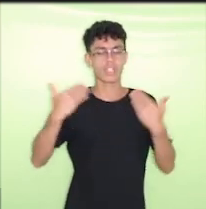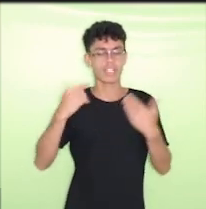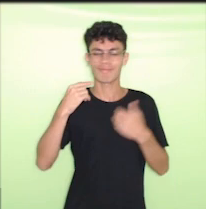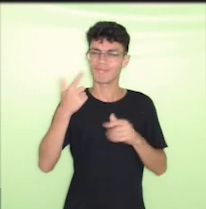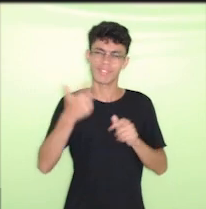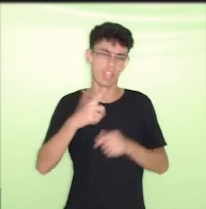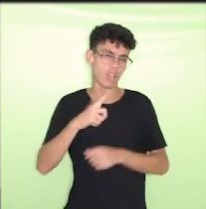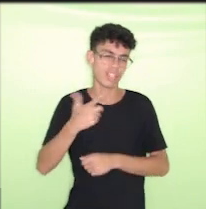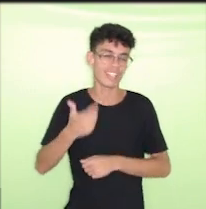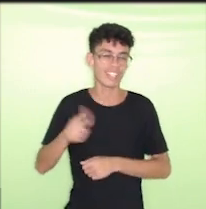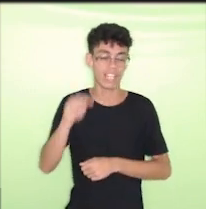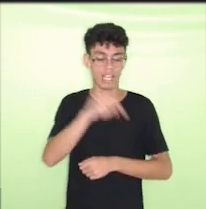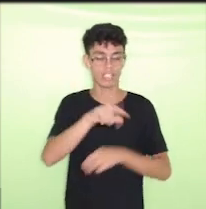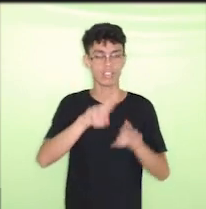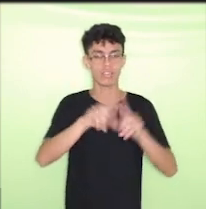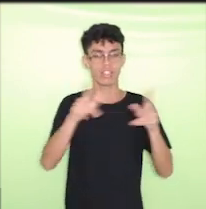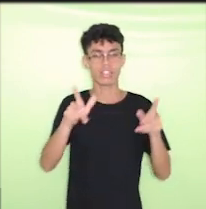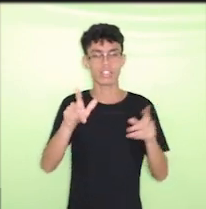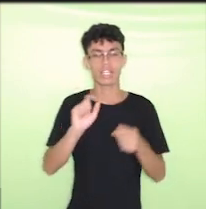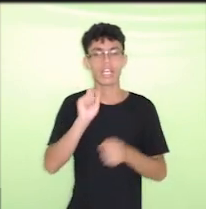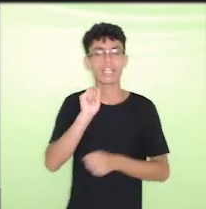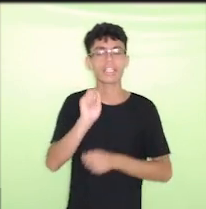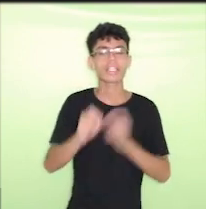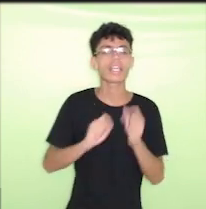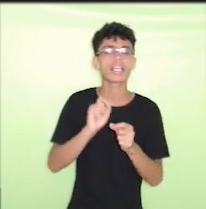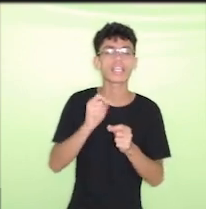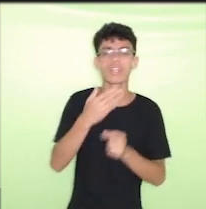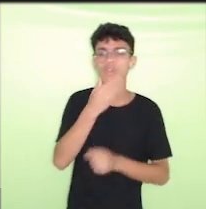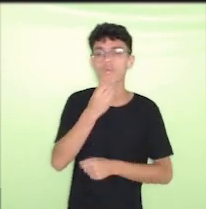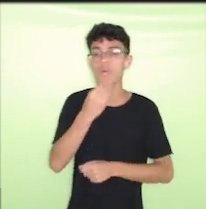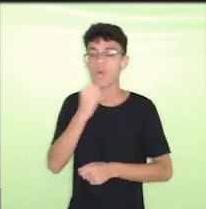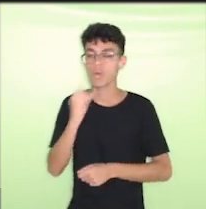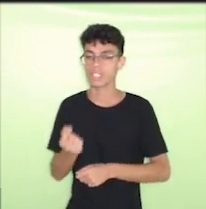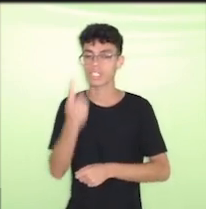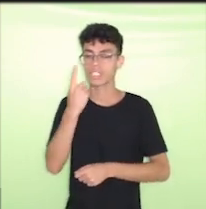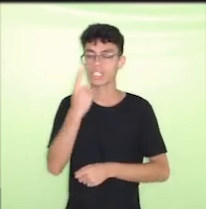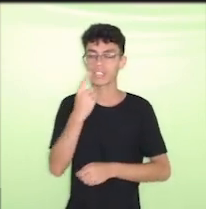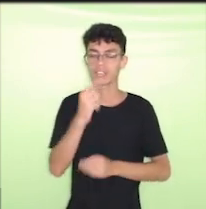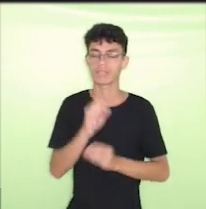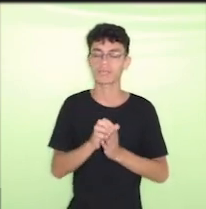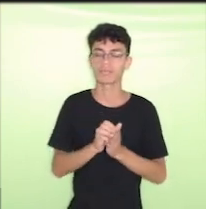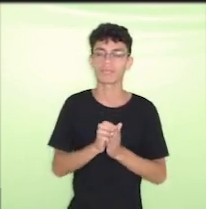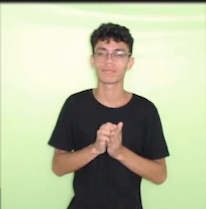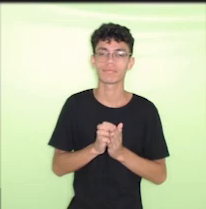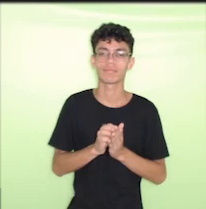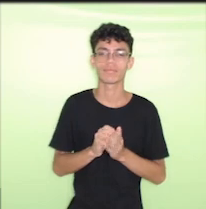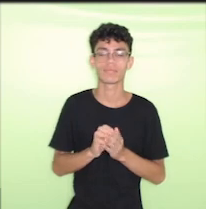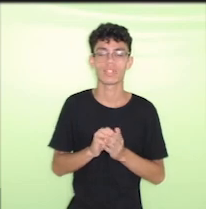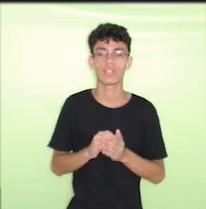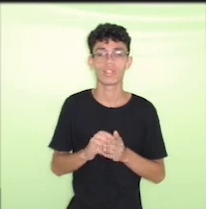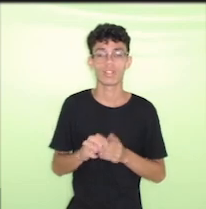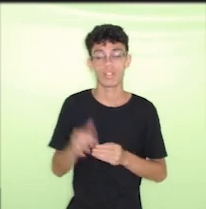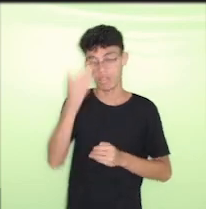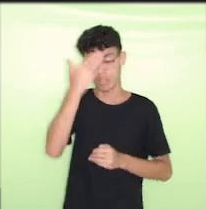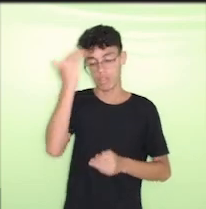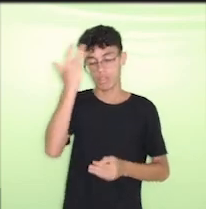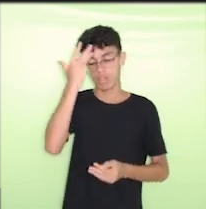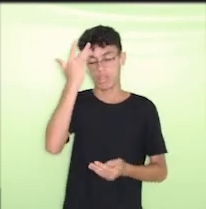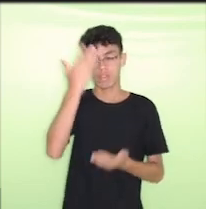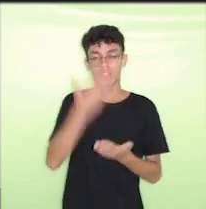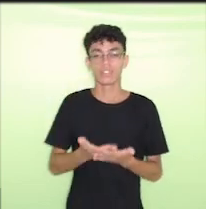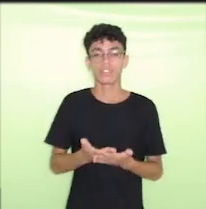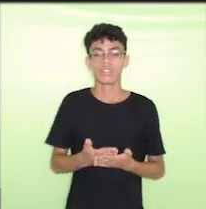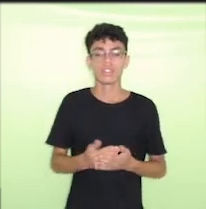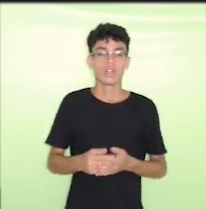diferente. E quem era esse homem tão esquisito, América? Alguém que acredita.